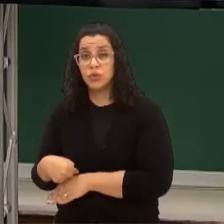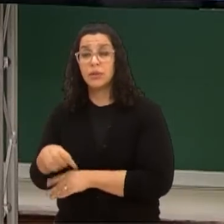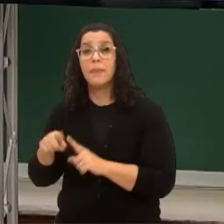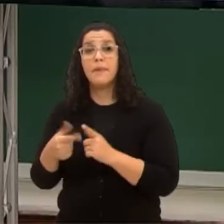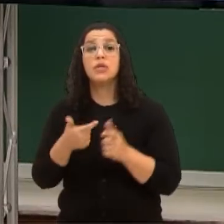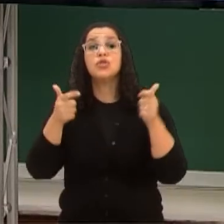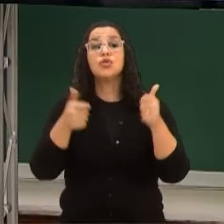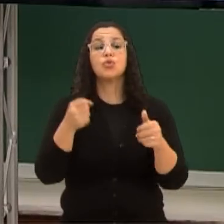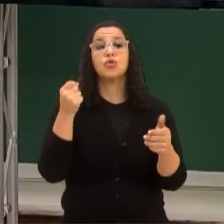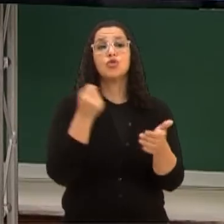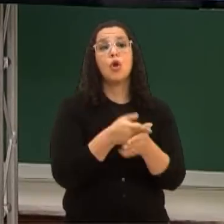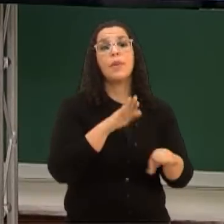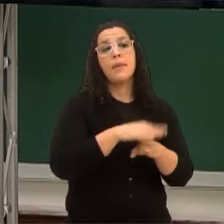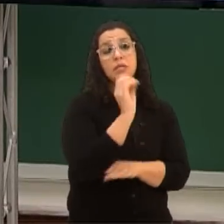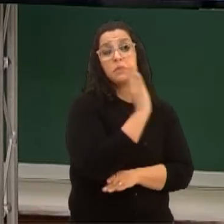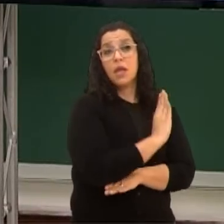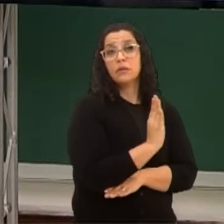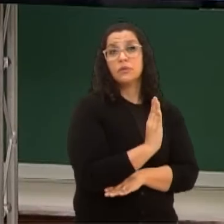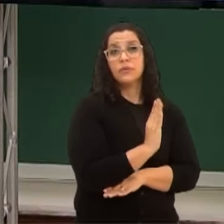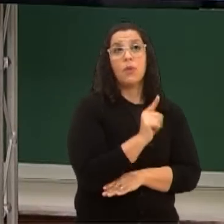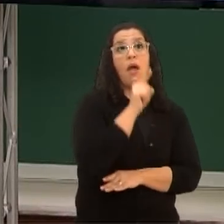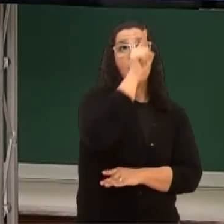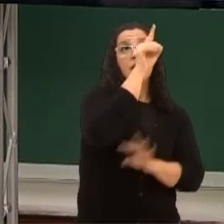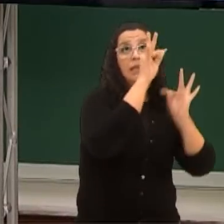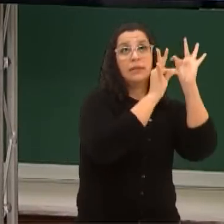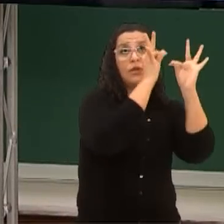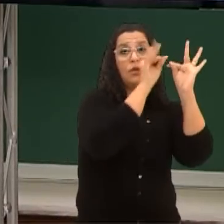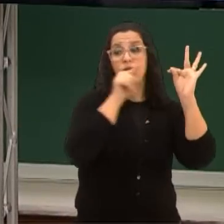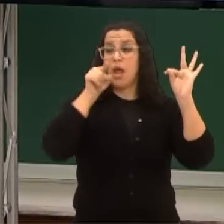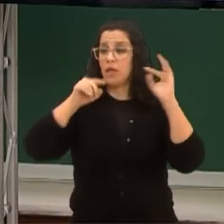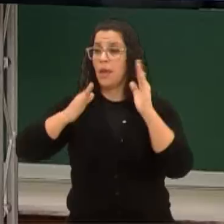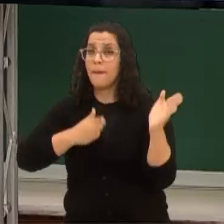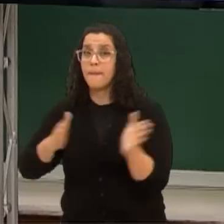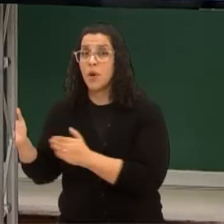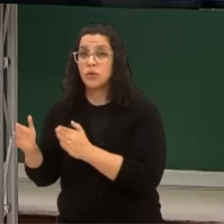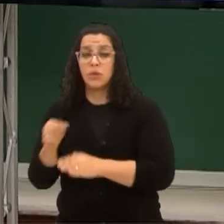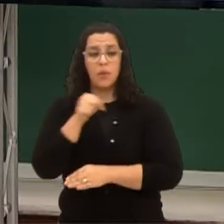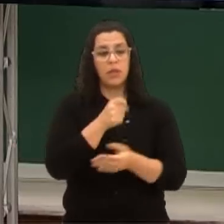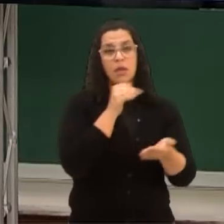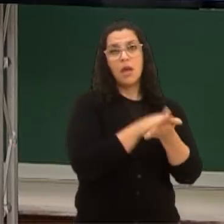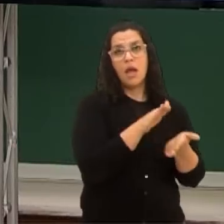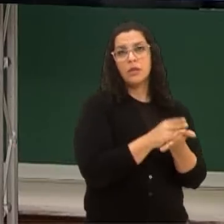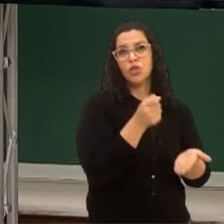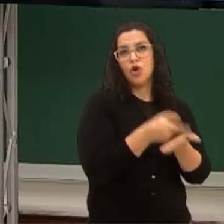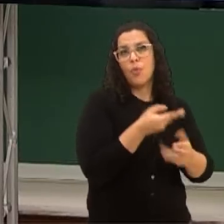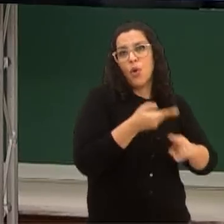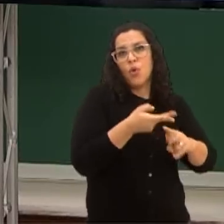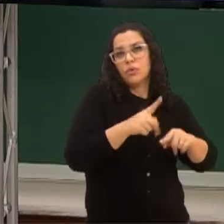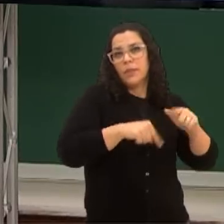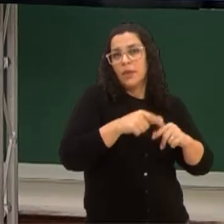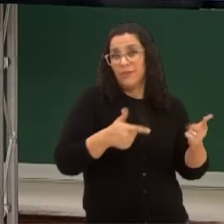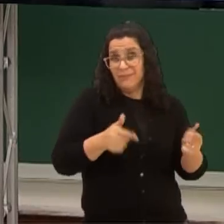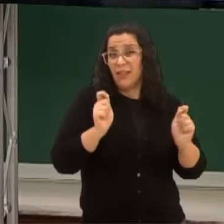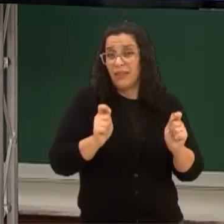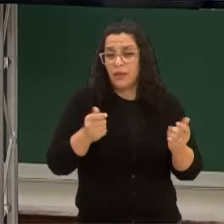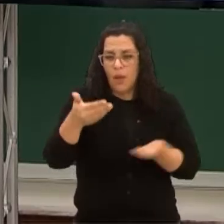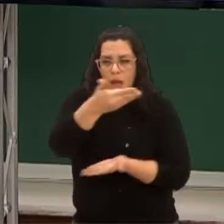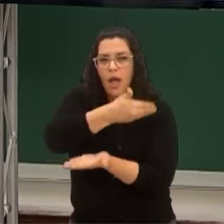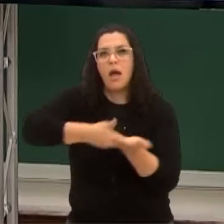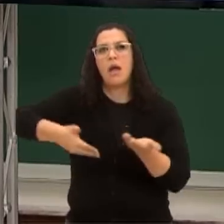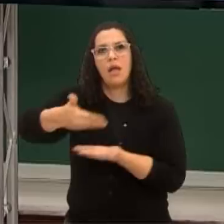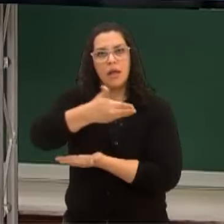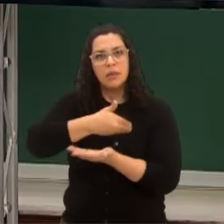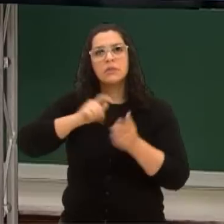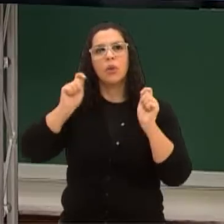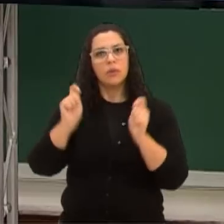que mais consome pode ser o Brasil, ou seja, há uma conexão entre os diferentes países, proporcionado